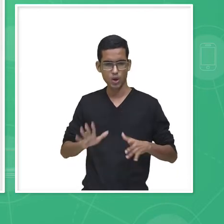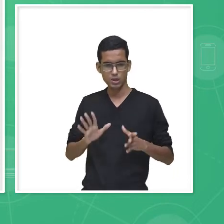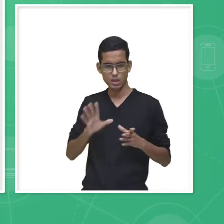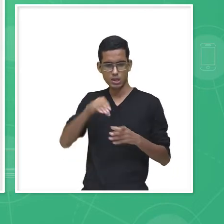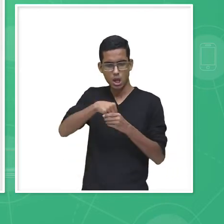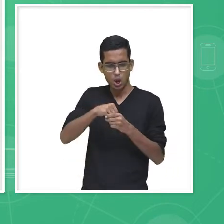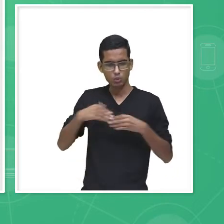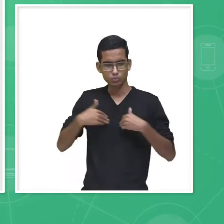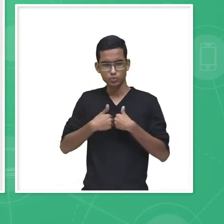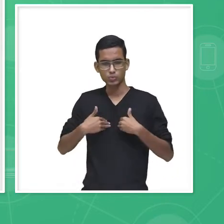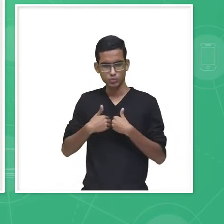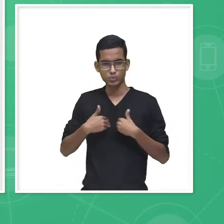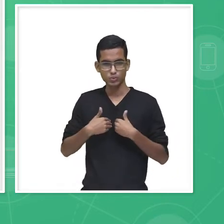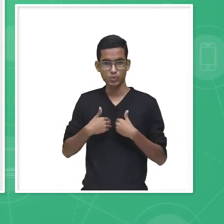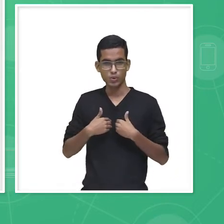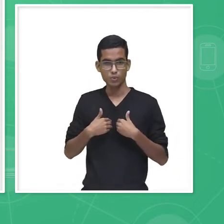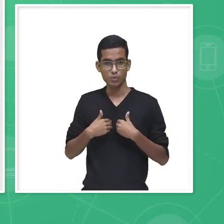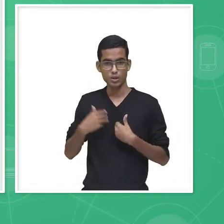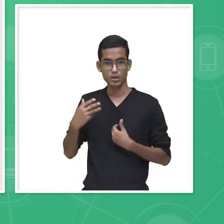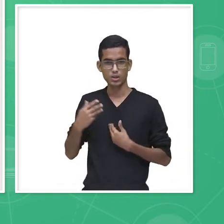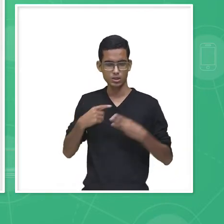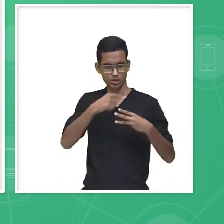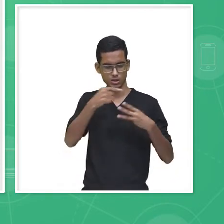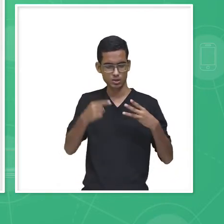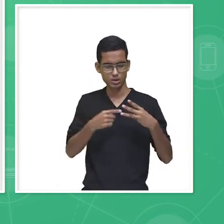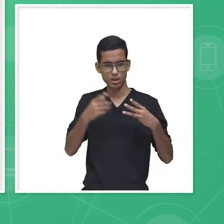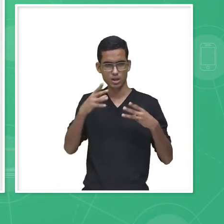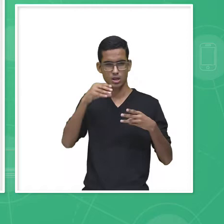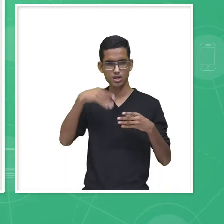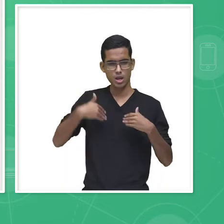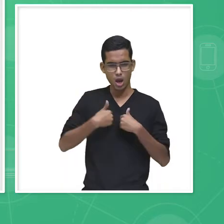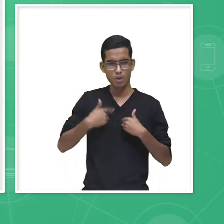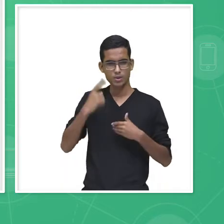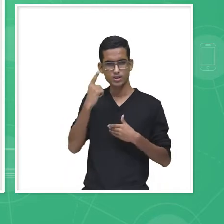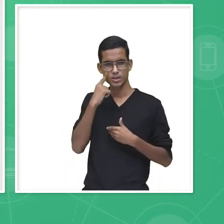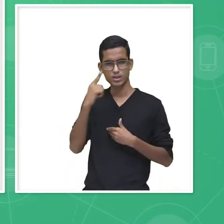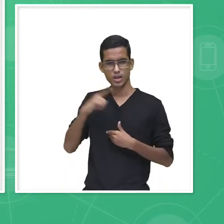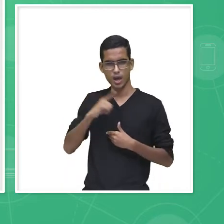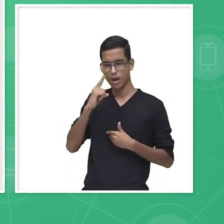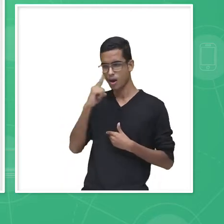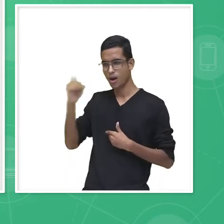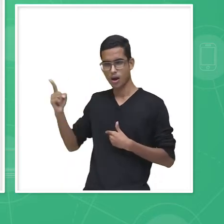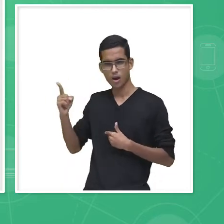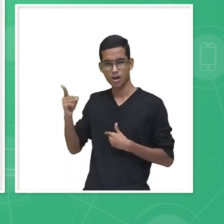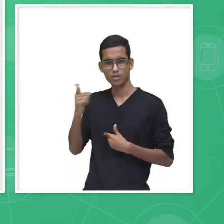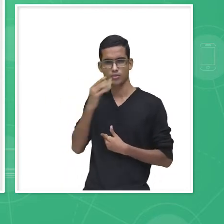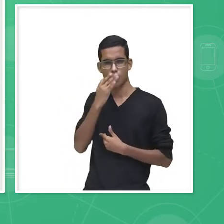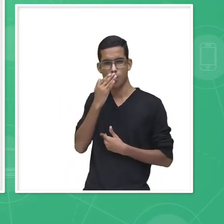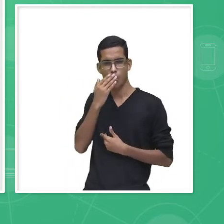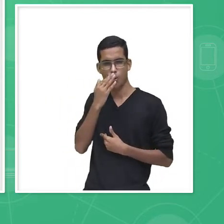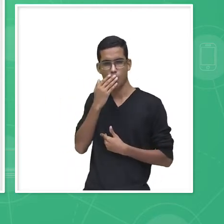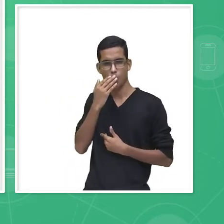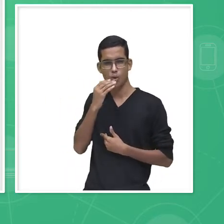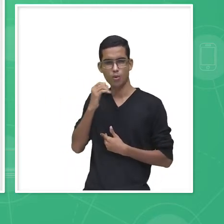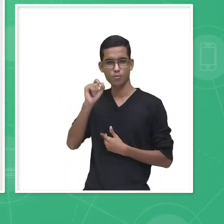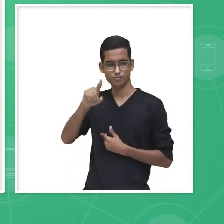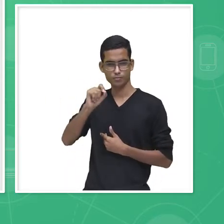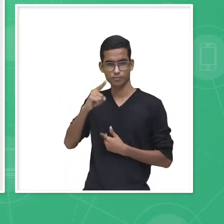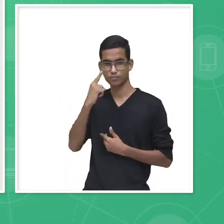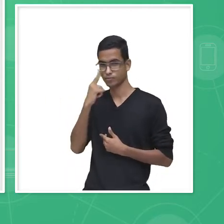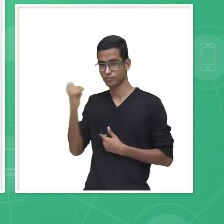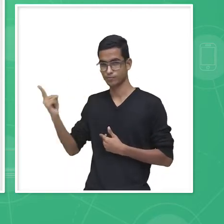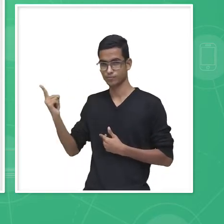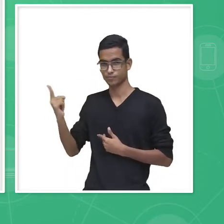mais que excretam também né que não pode ter acesso dessas excretas vou aí no seu corpo para não prejudicar sua saúde tá